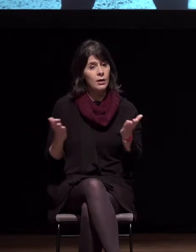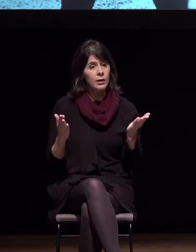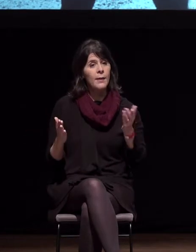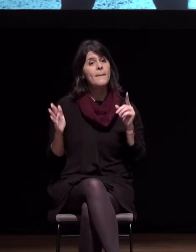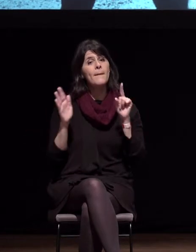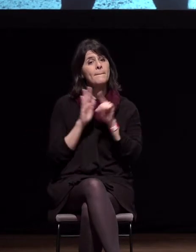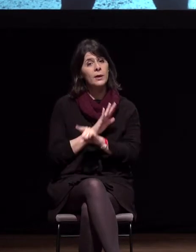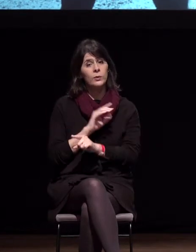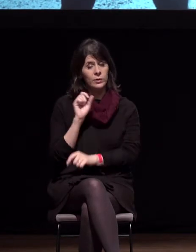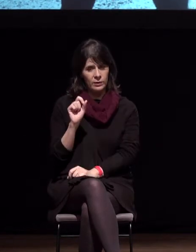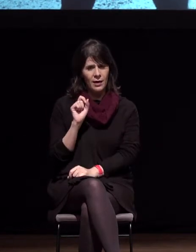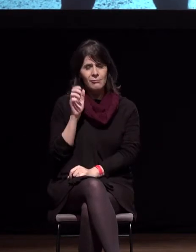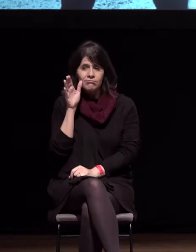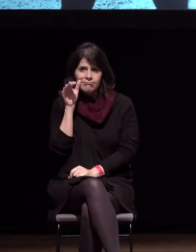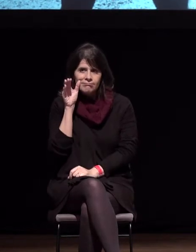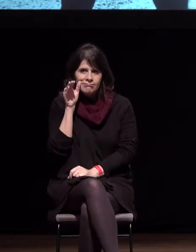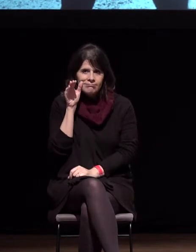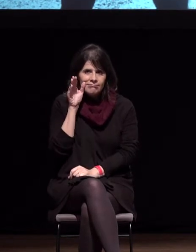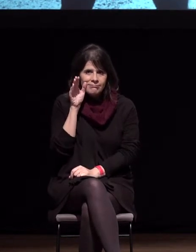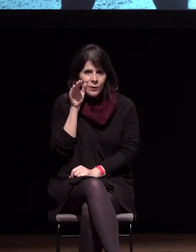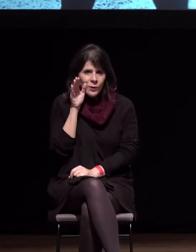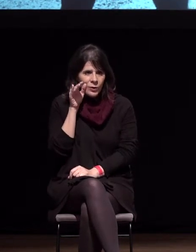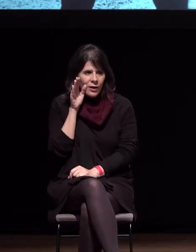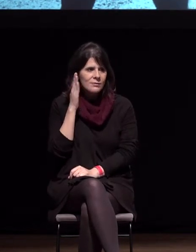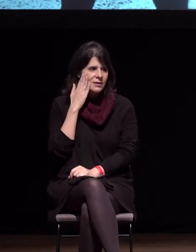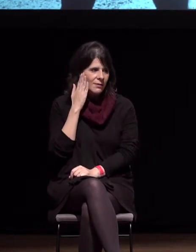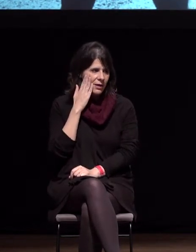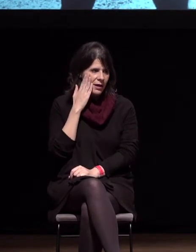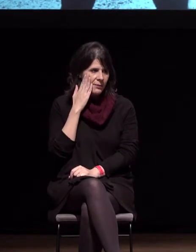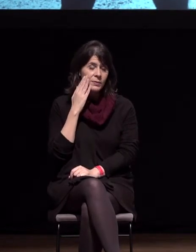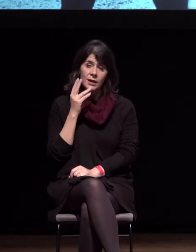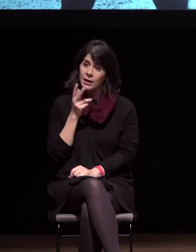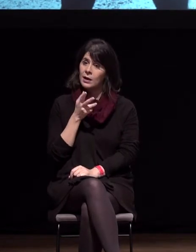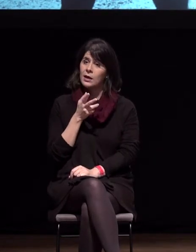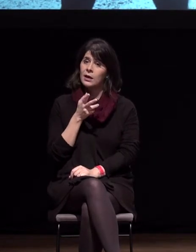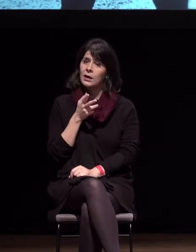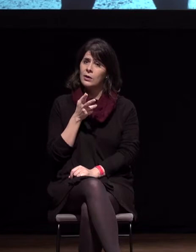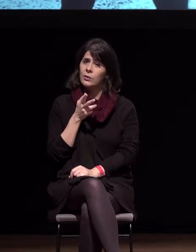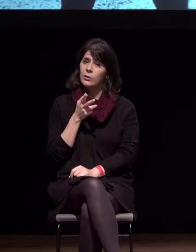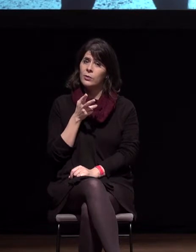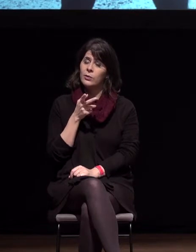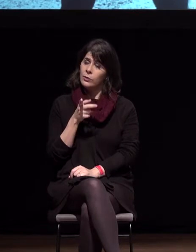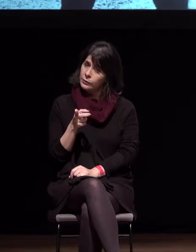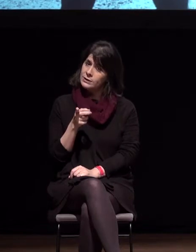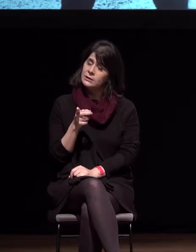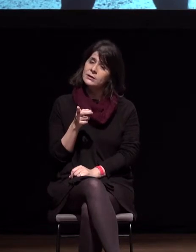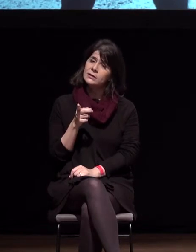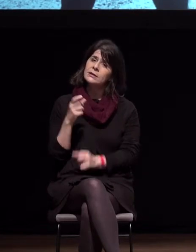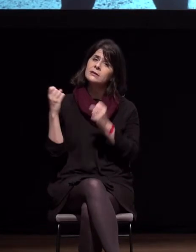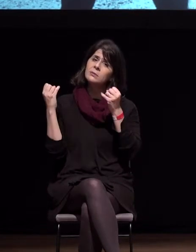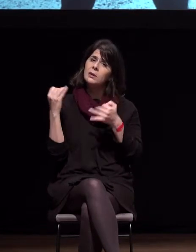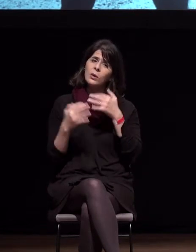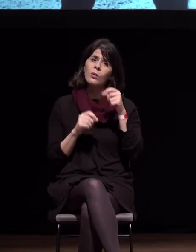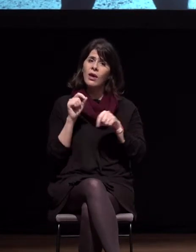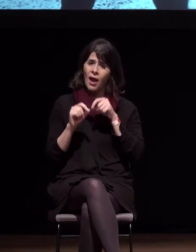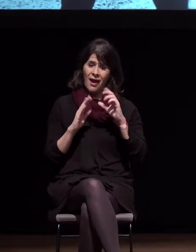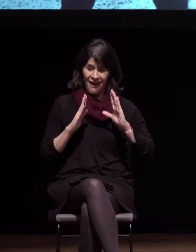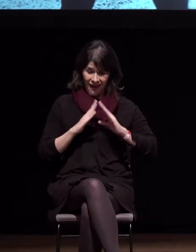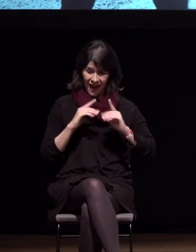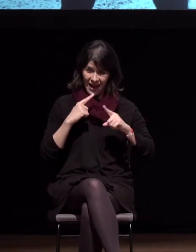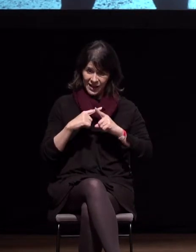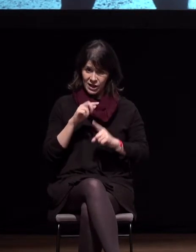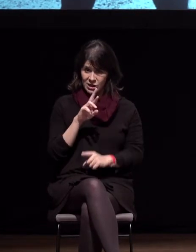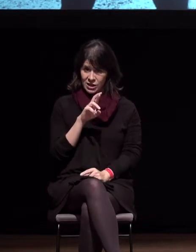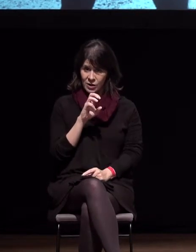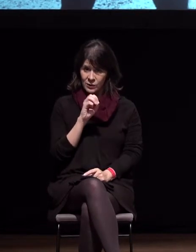curiosidade. Eu me atentei muito ao fato de que você trouxe, de que a Igreja do Rosário é de costas